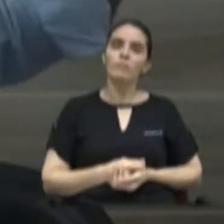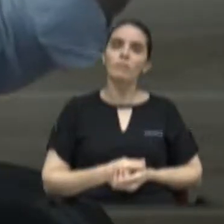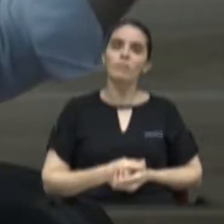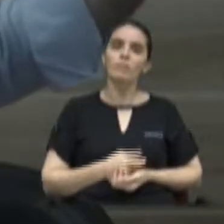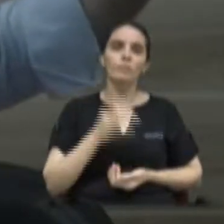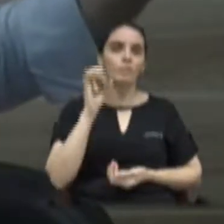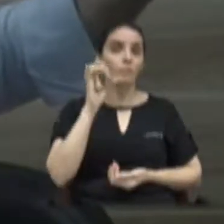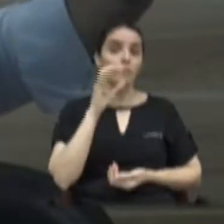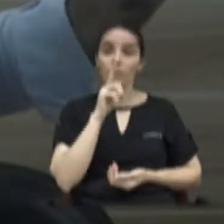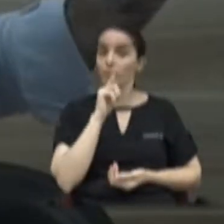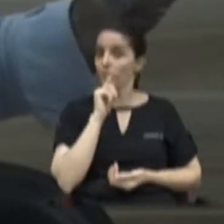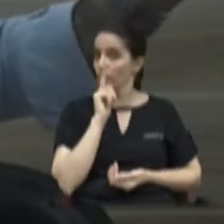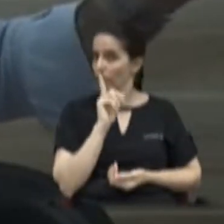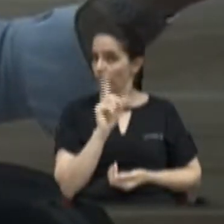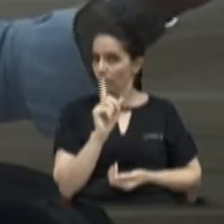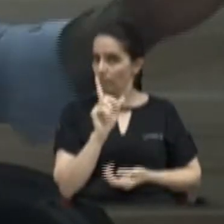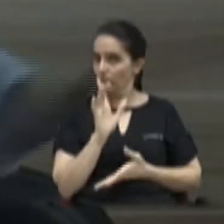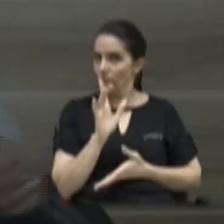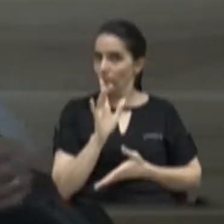da água,